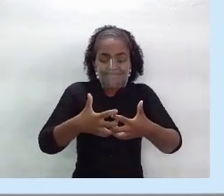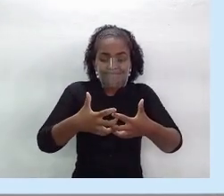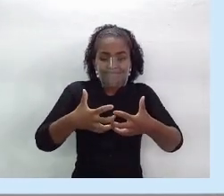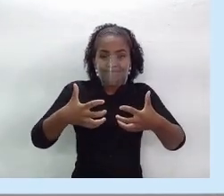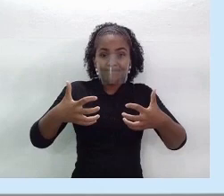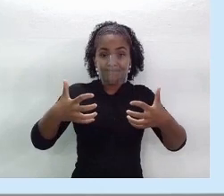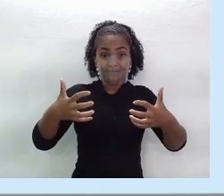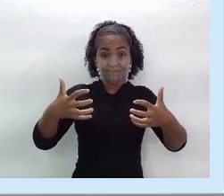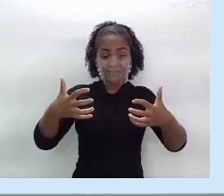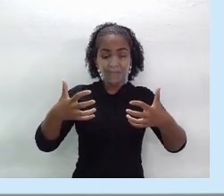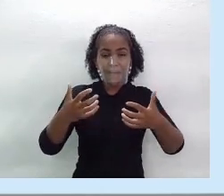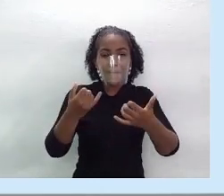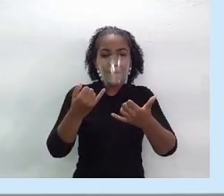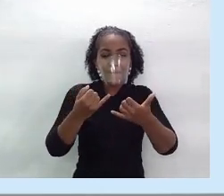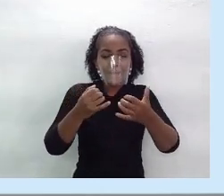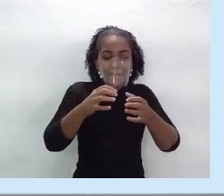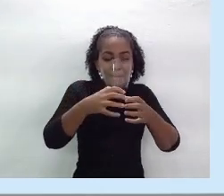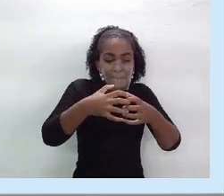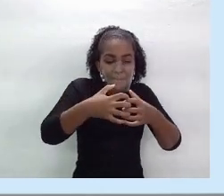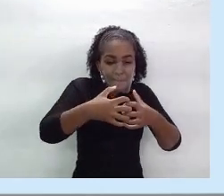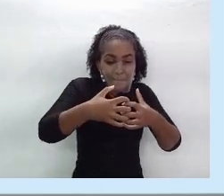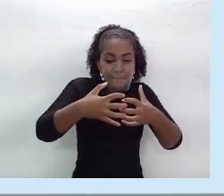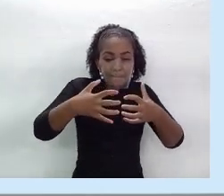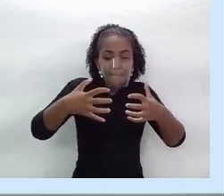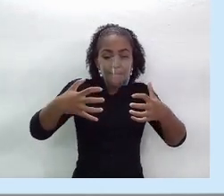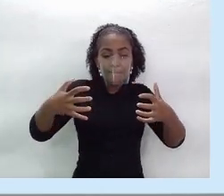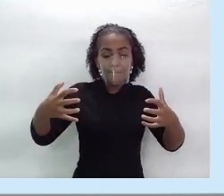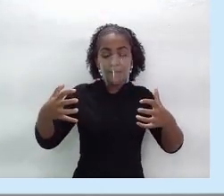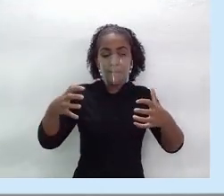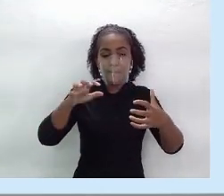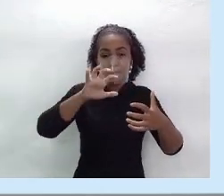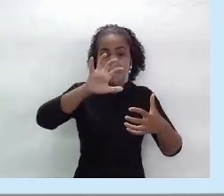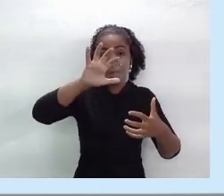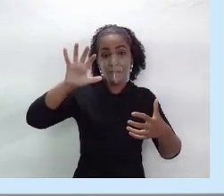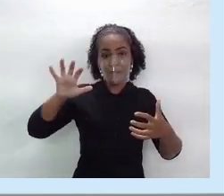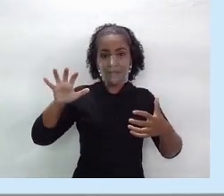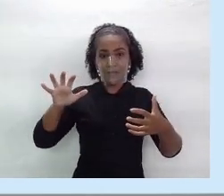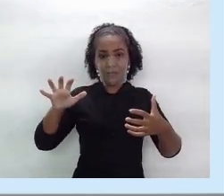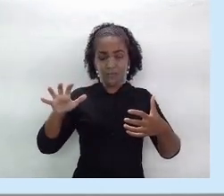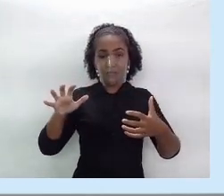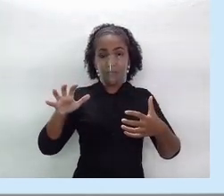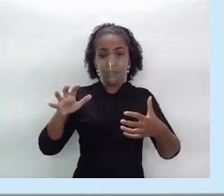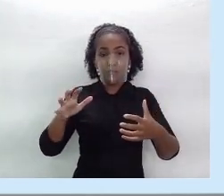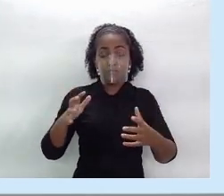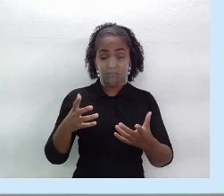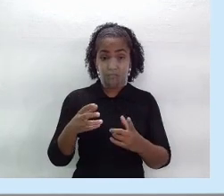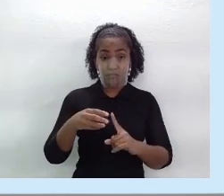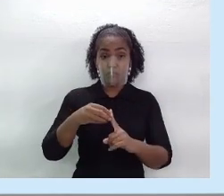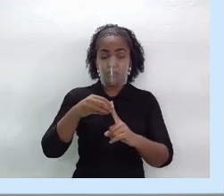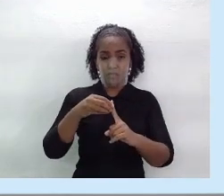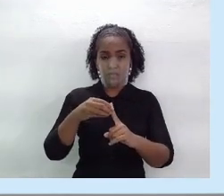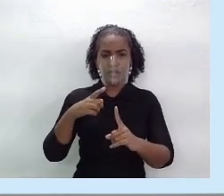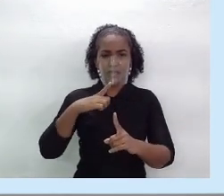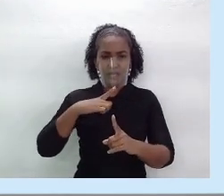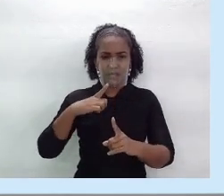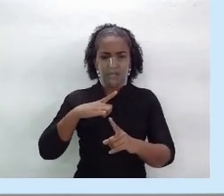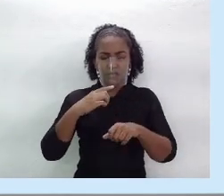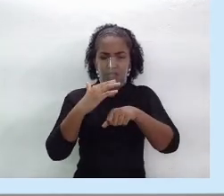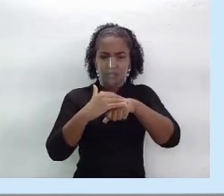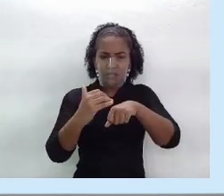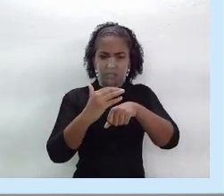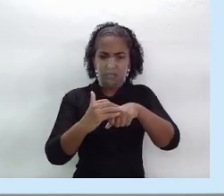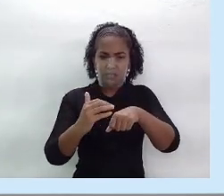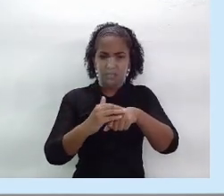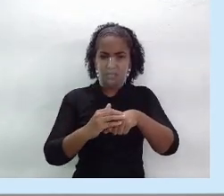quebra-cabeça gigante, ou seja, formando um único supercontinente, que ele denominou aí